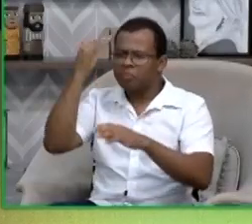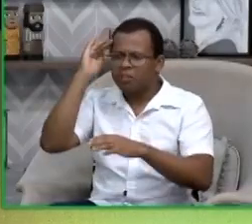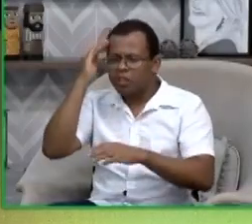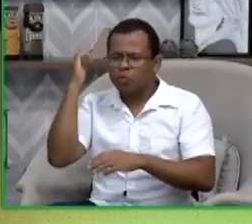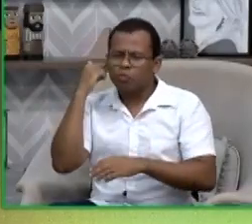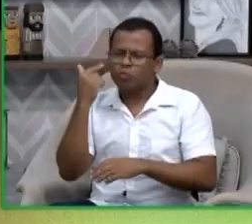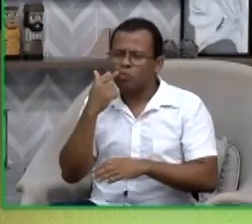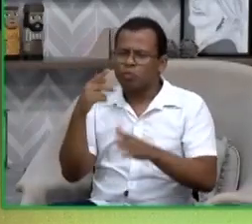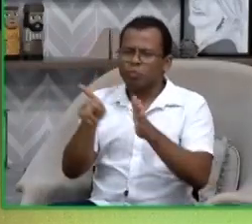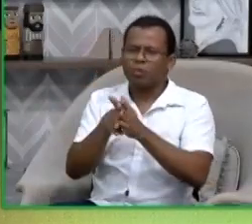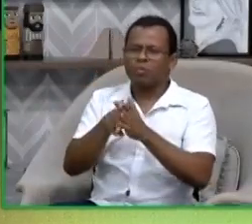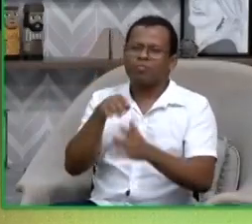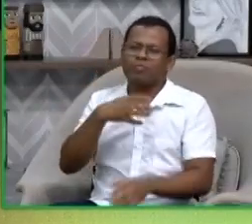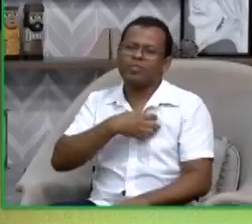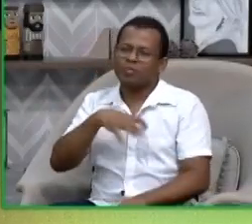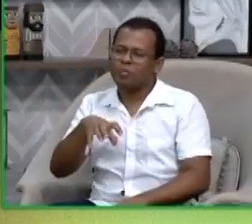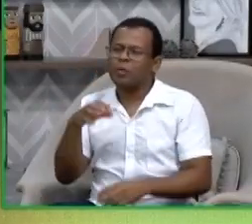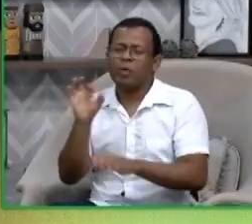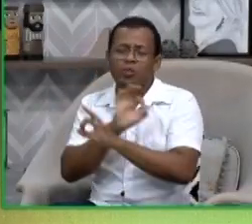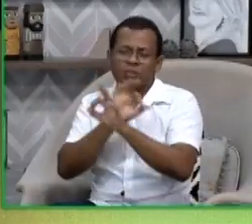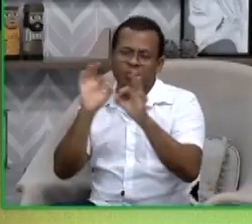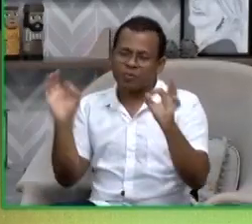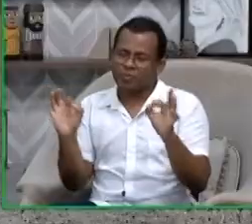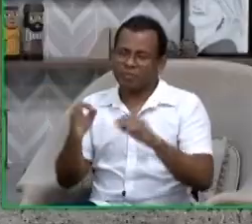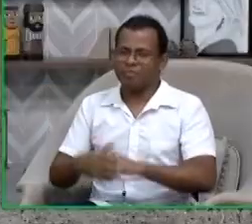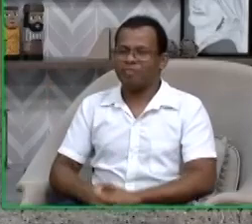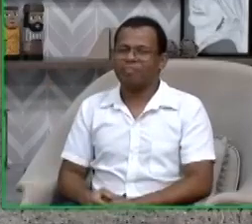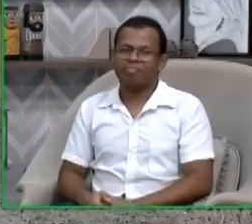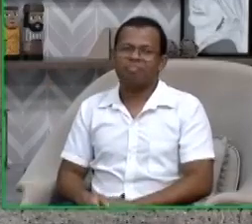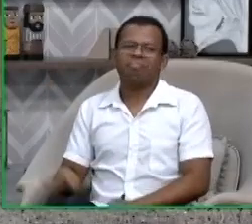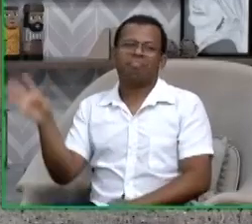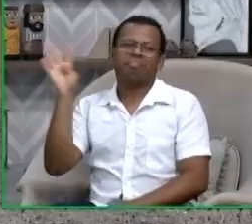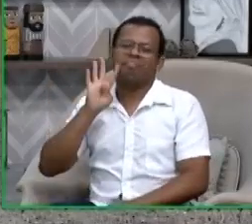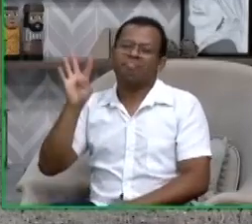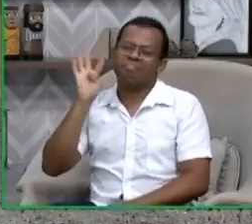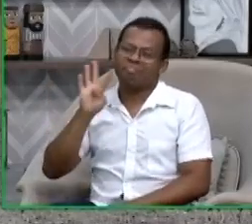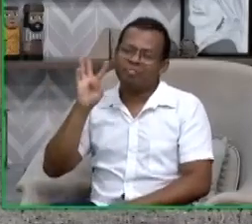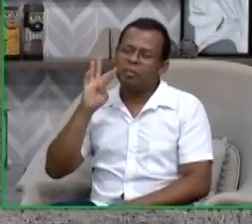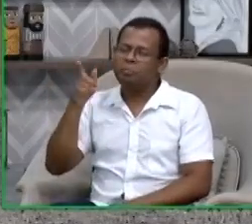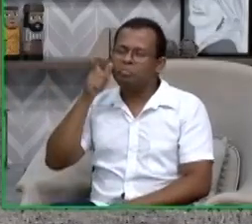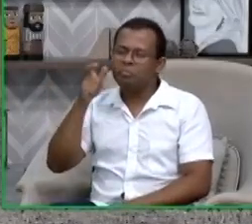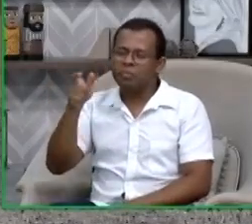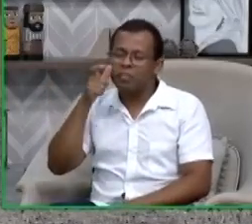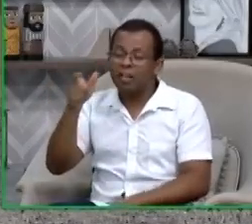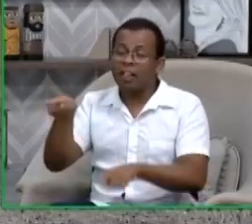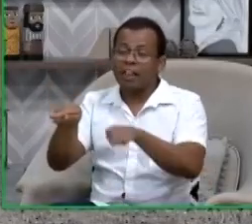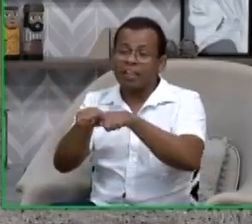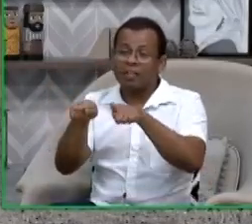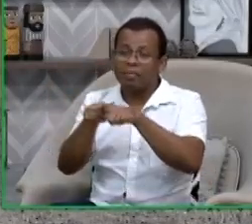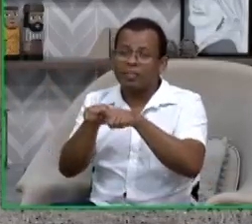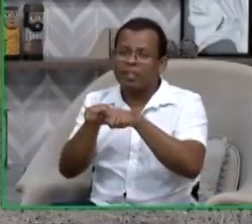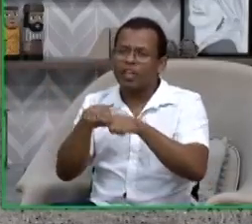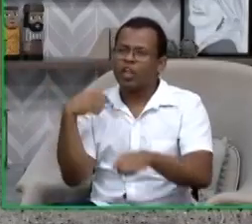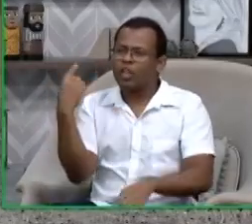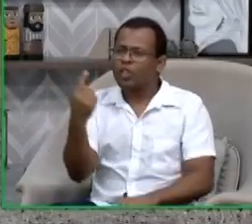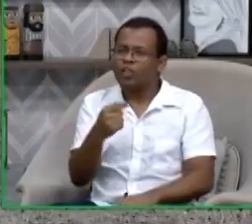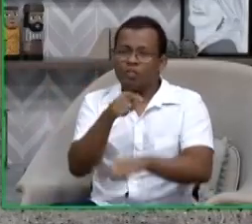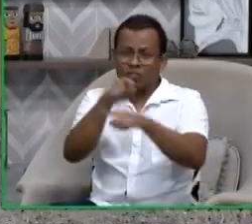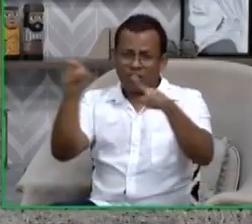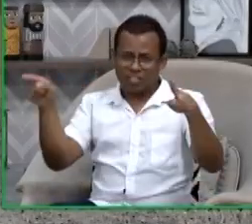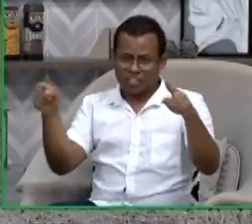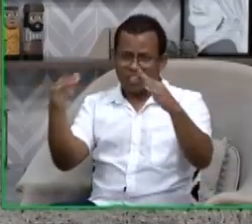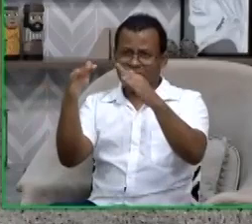surdos lá de Salvador. Então, são ótimos para isso. Que bacana, muito interessante. Interessante também é a gente colocar para quem está em